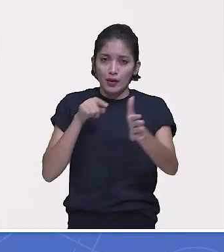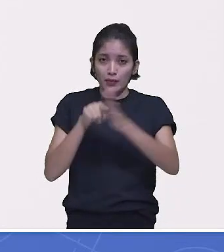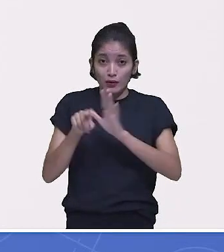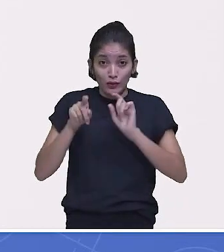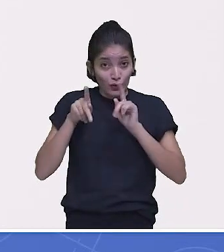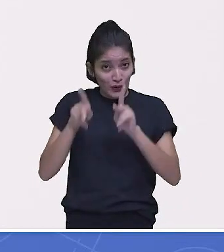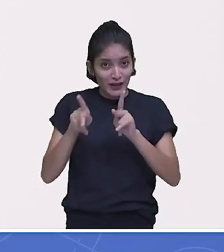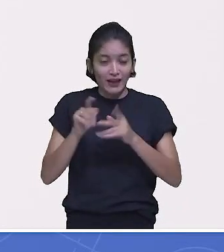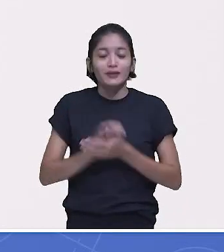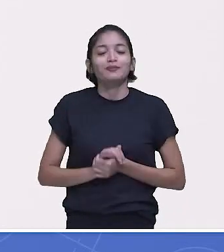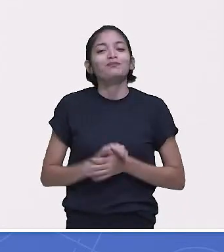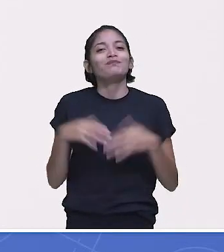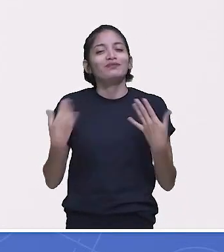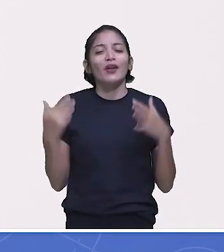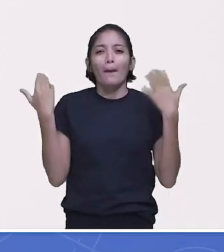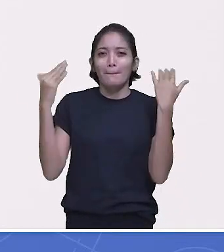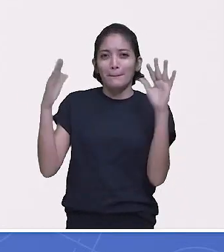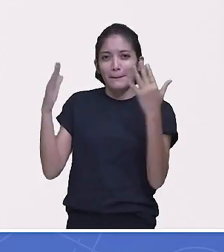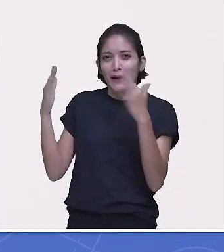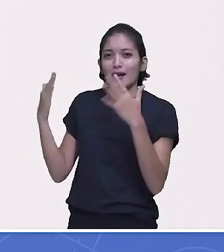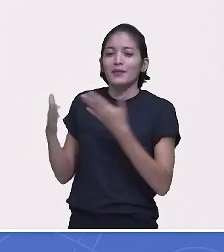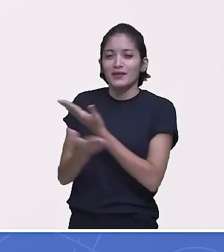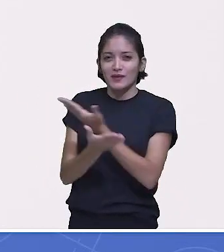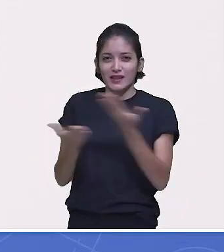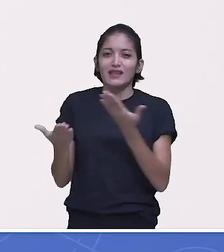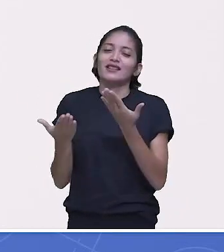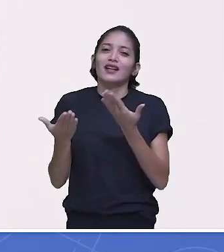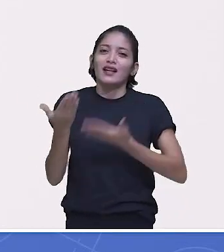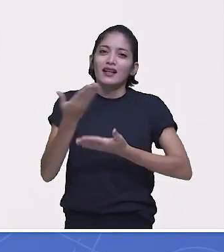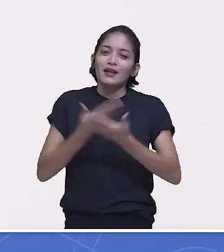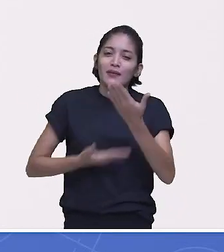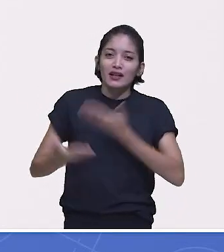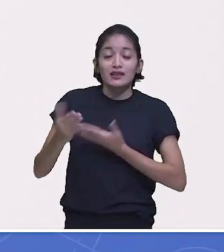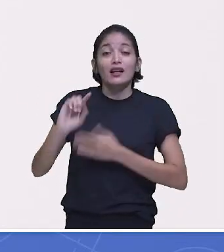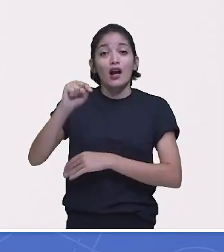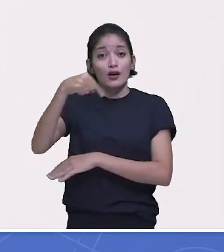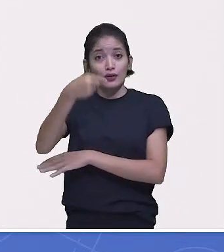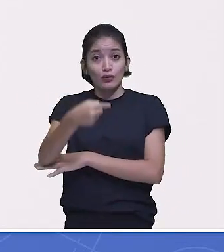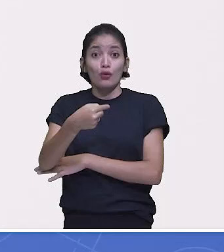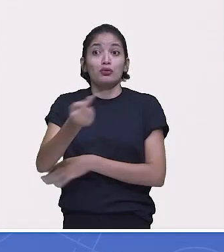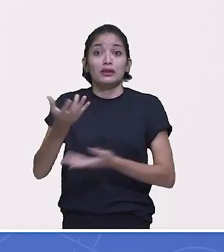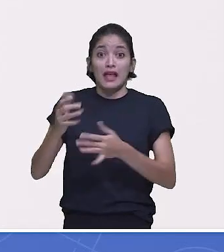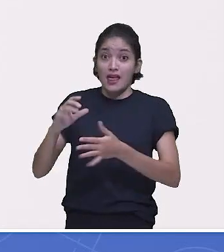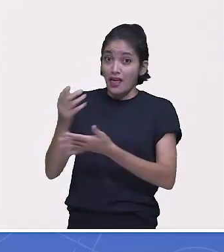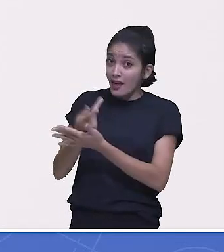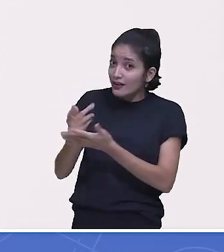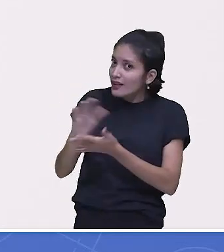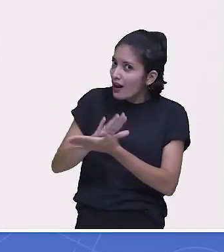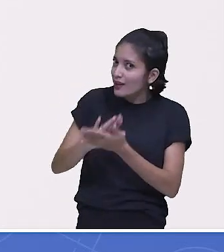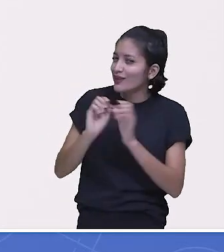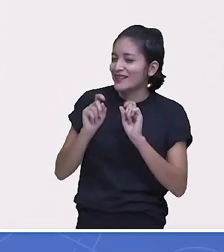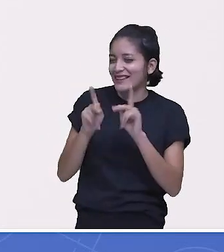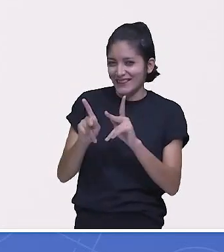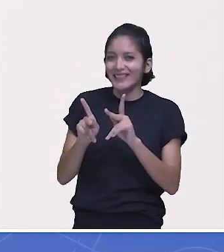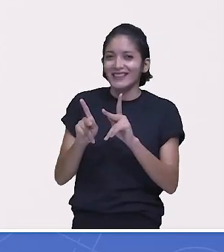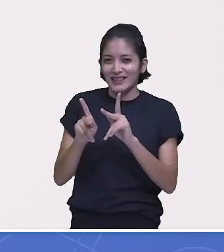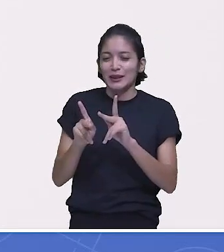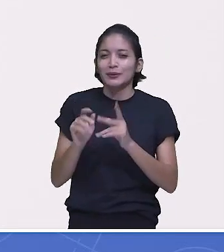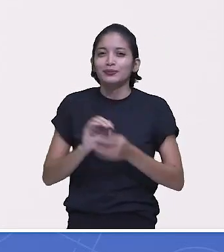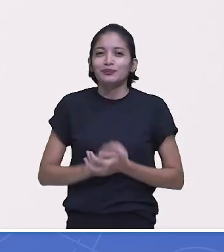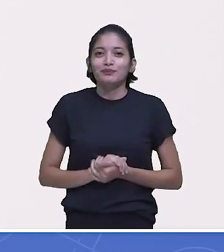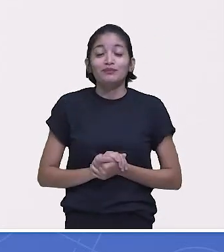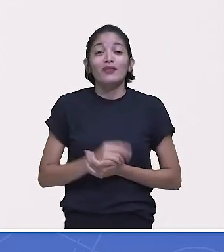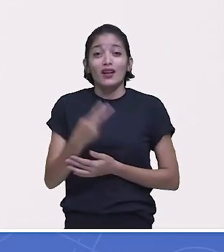Eu parabenizo a todos que participaram, ok? Da próxima vez eu não quero erro, ok? A segunda questão